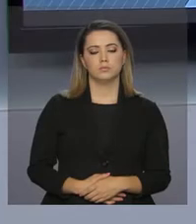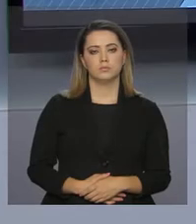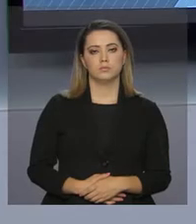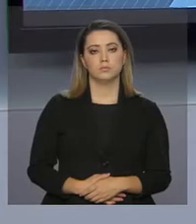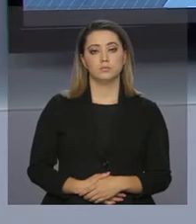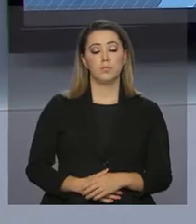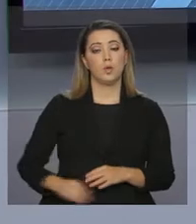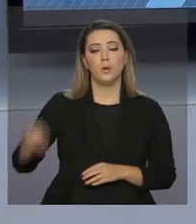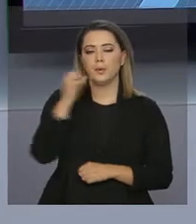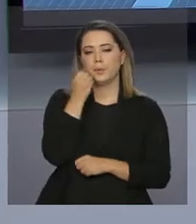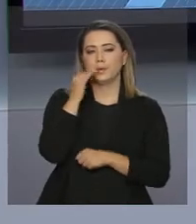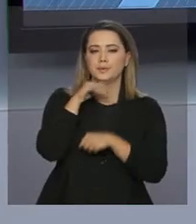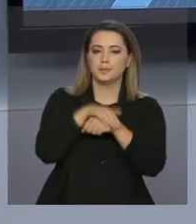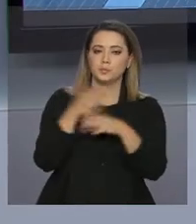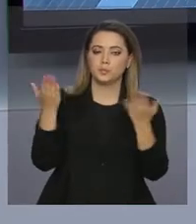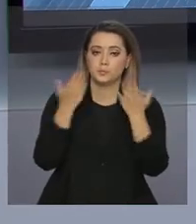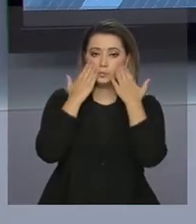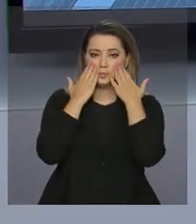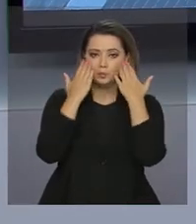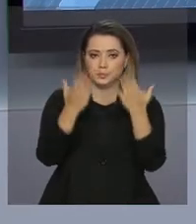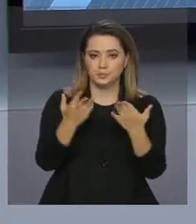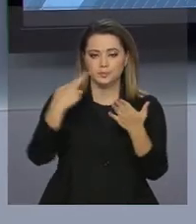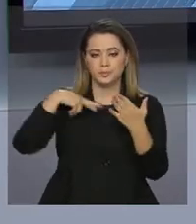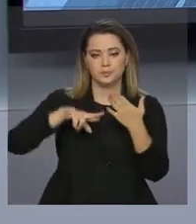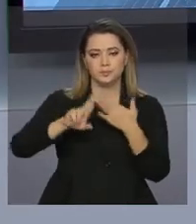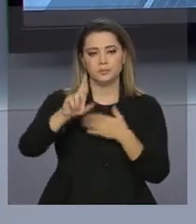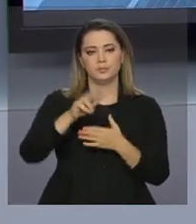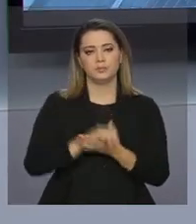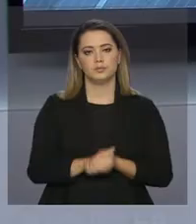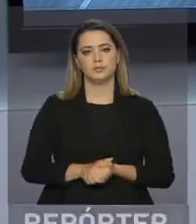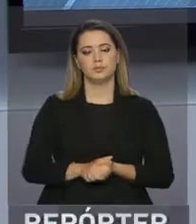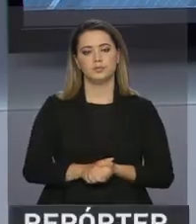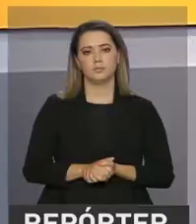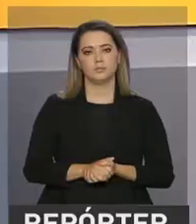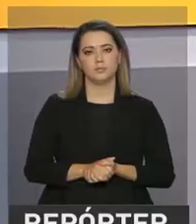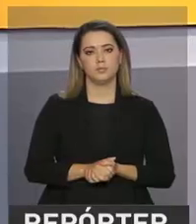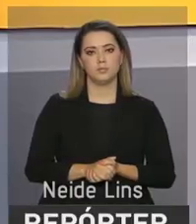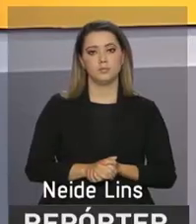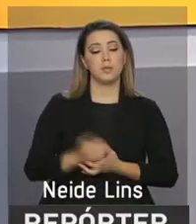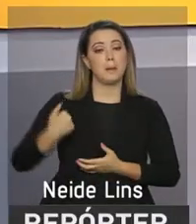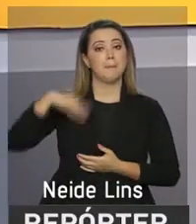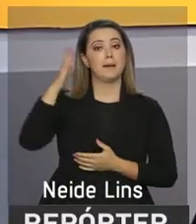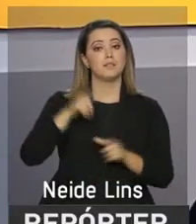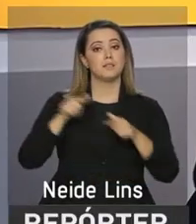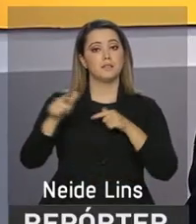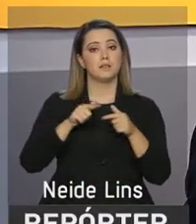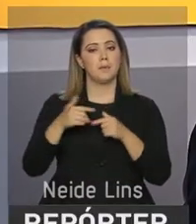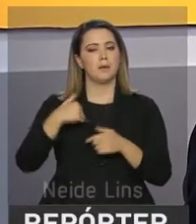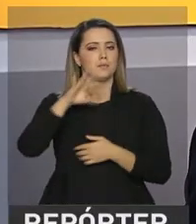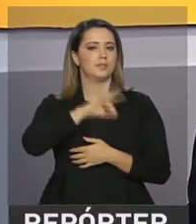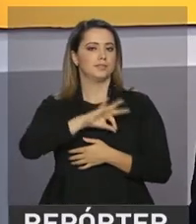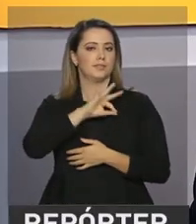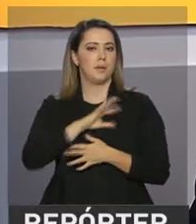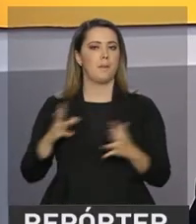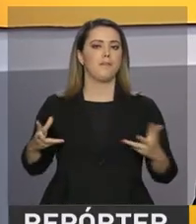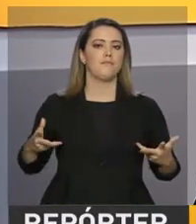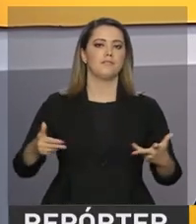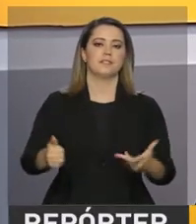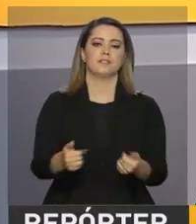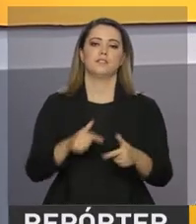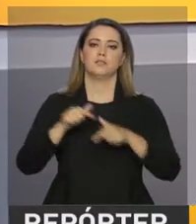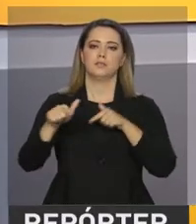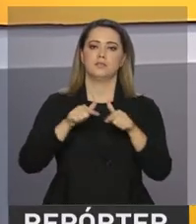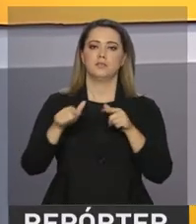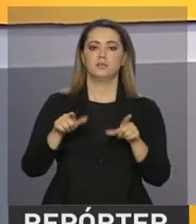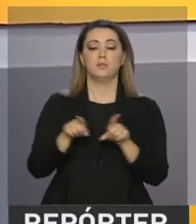olá boa noite no ar mais uma edição do repórter nbr mais emprego mais renda e mais eficiência